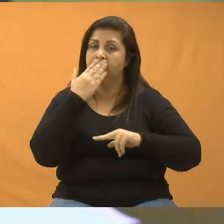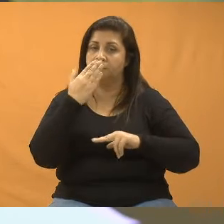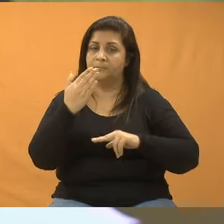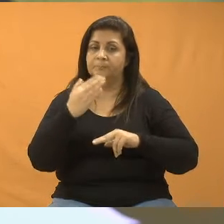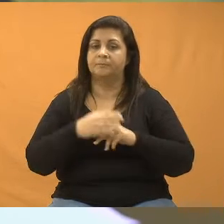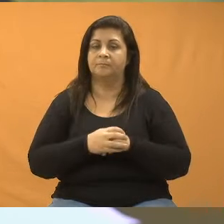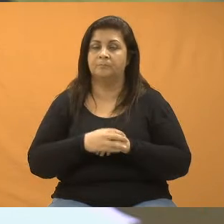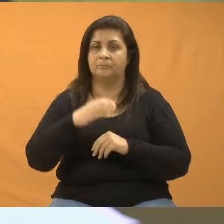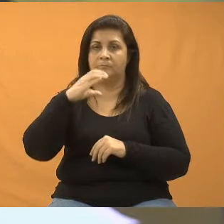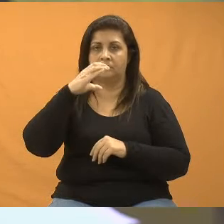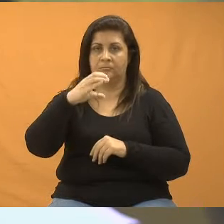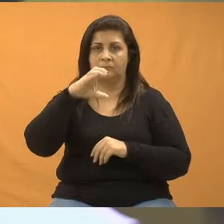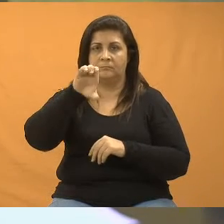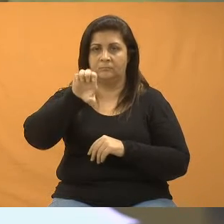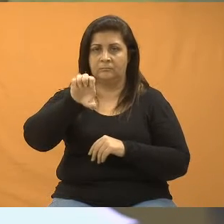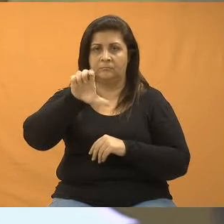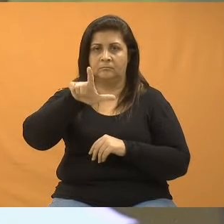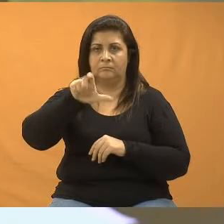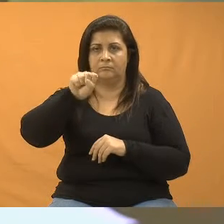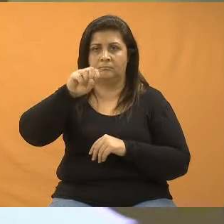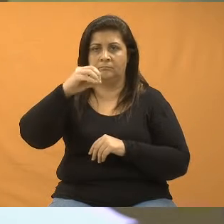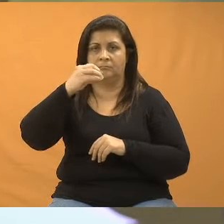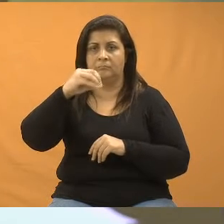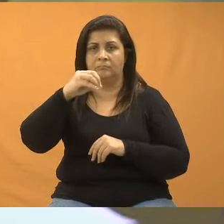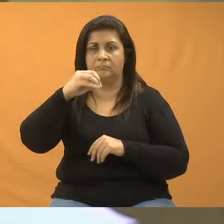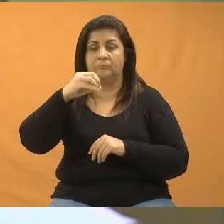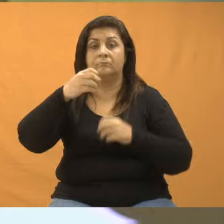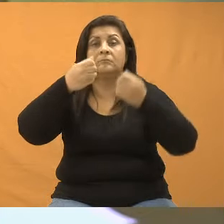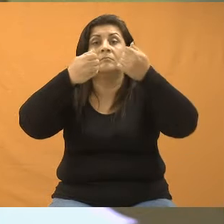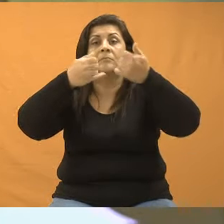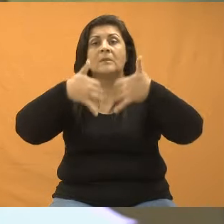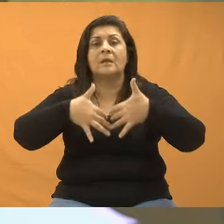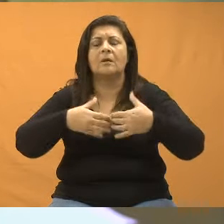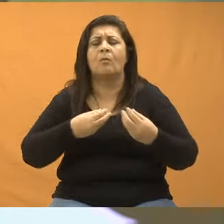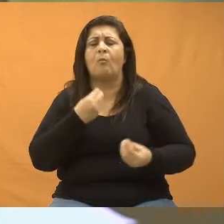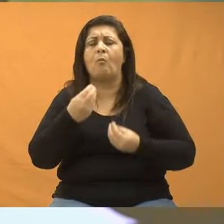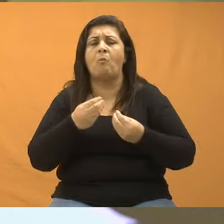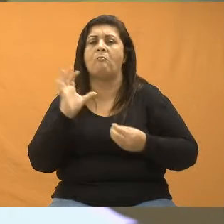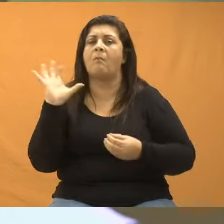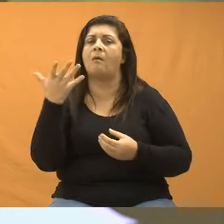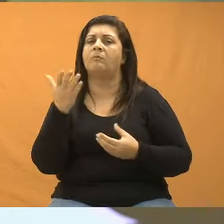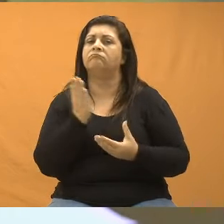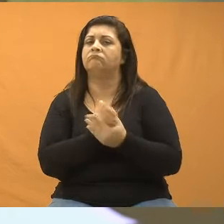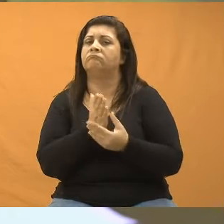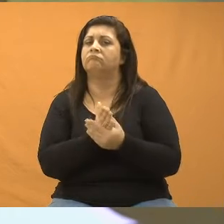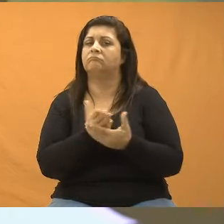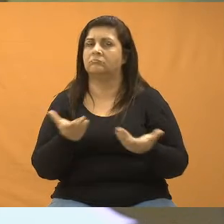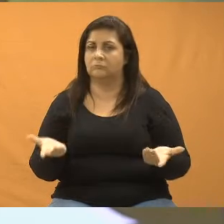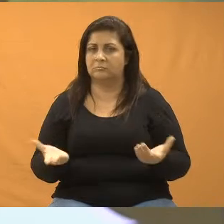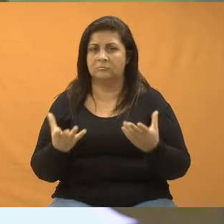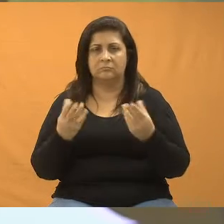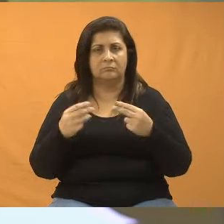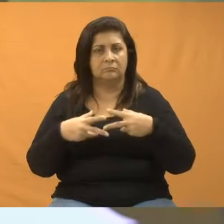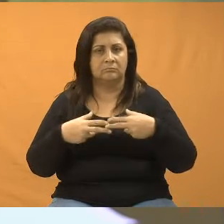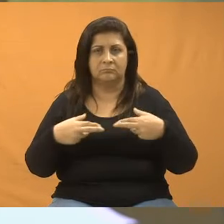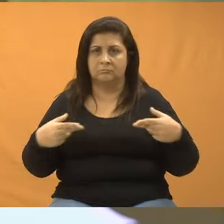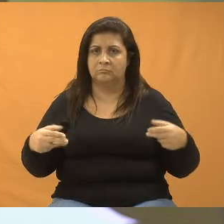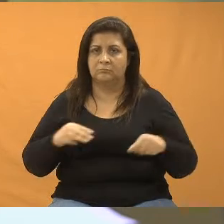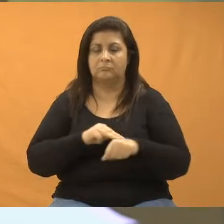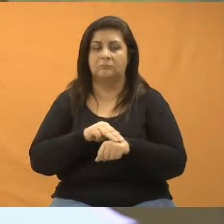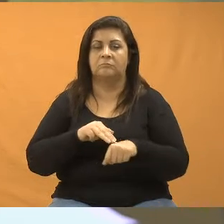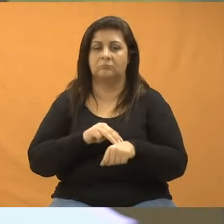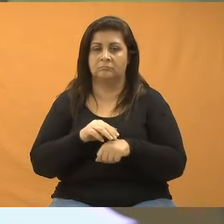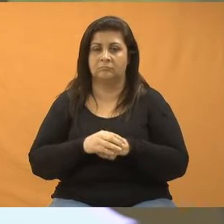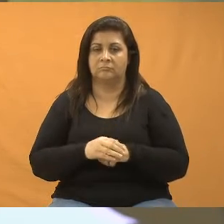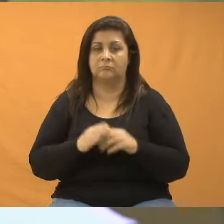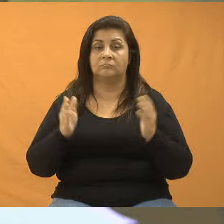o Celso vir aqui explicar como está acontecendo esse processo. Acho que tem muita coisa para ser discutida, principalmente